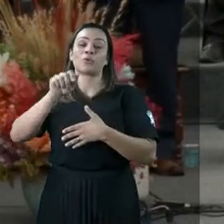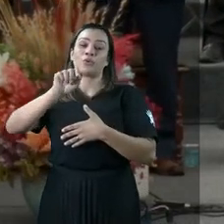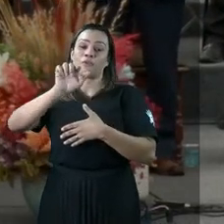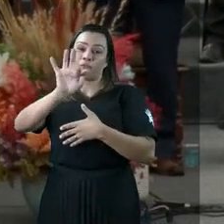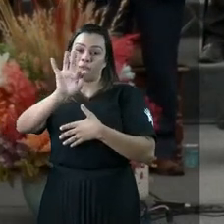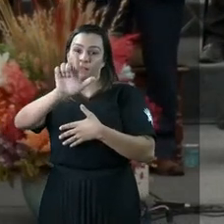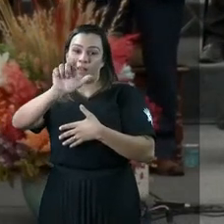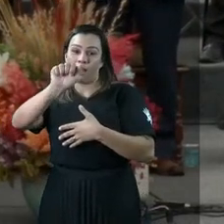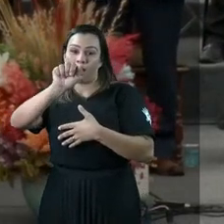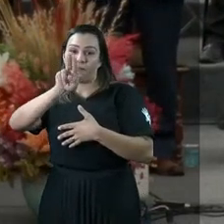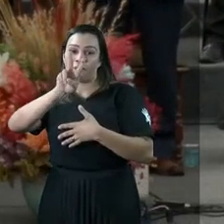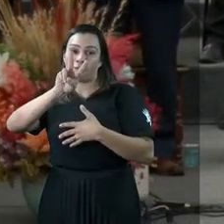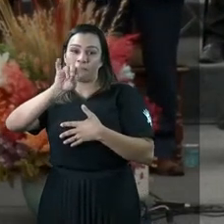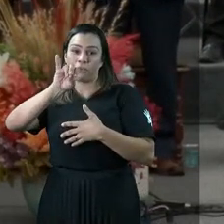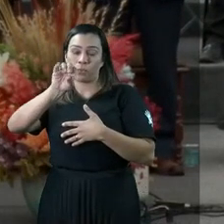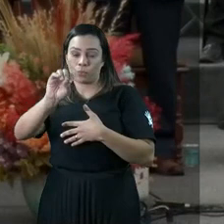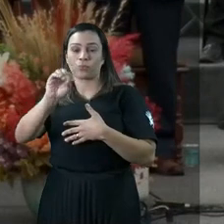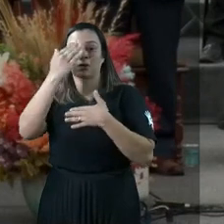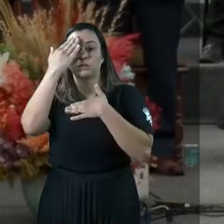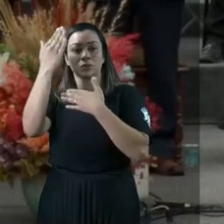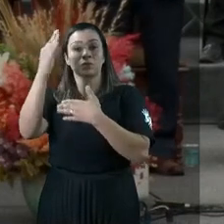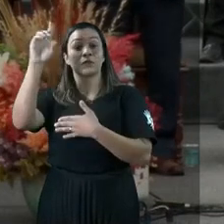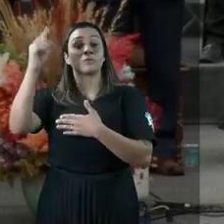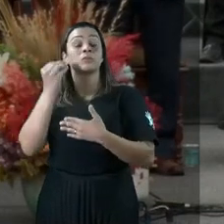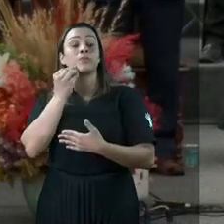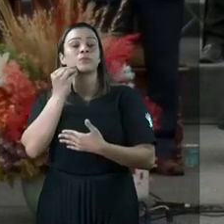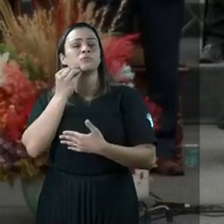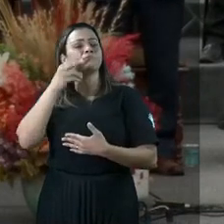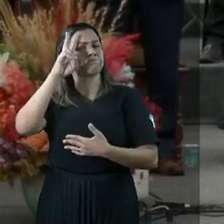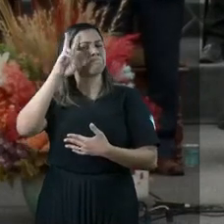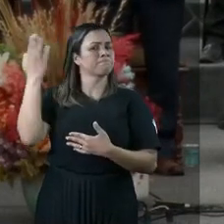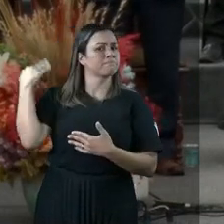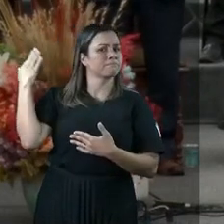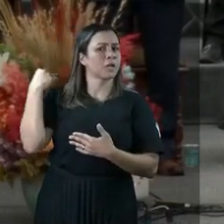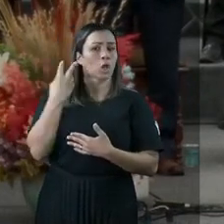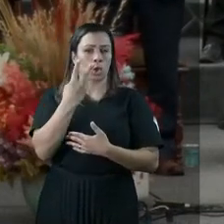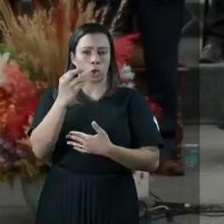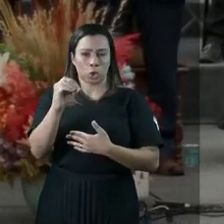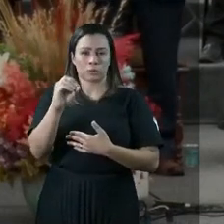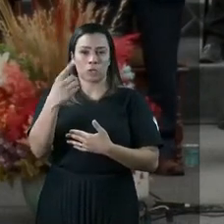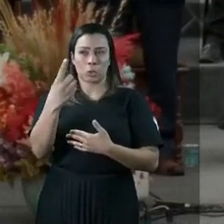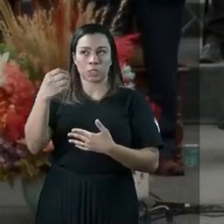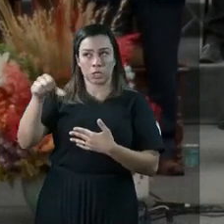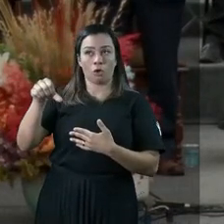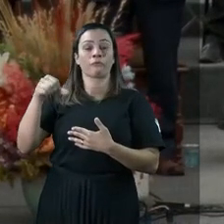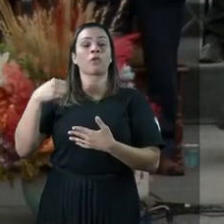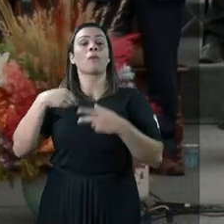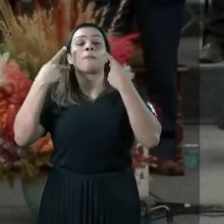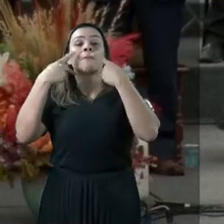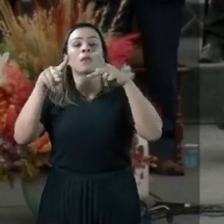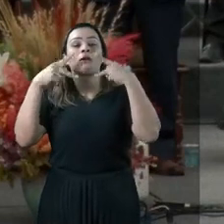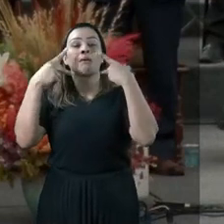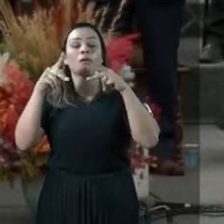família. Obrigado pela oportunidade. Me lembro que quando eu preguei no CIBEMP em 2019, no período da